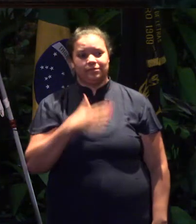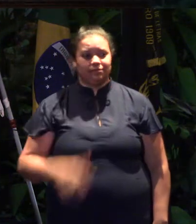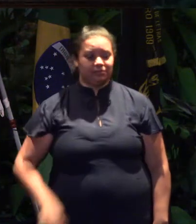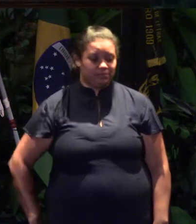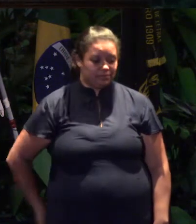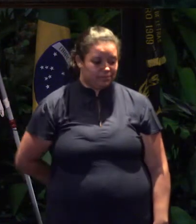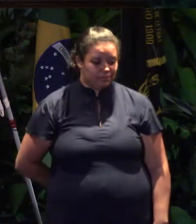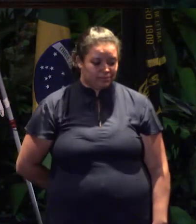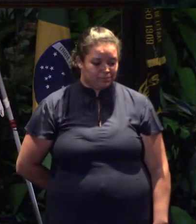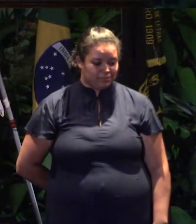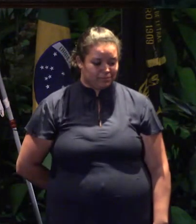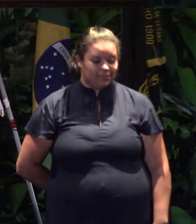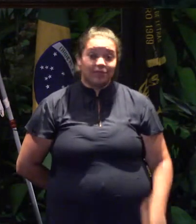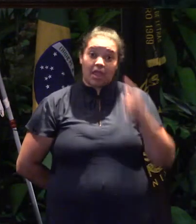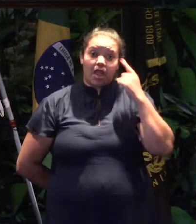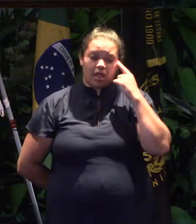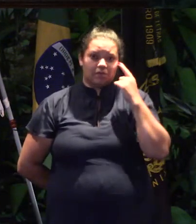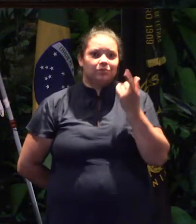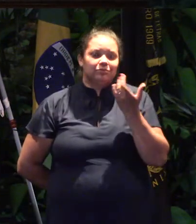Acho que é isso, né?